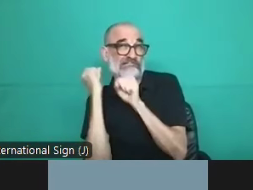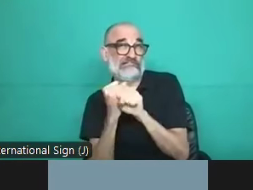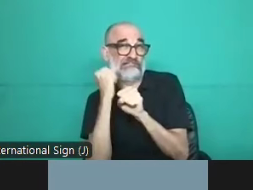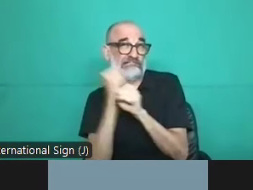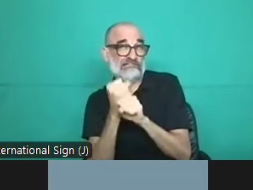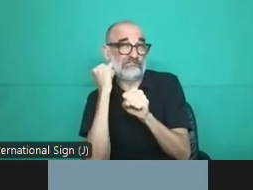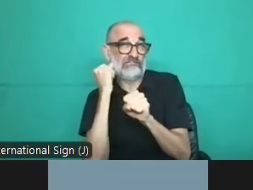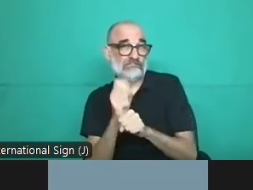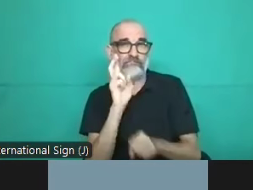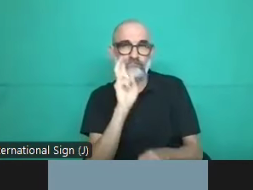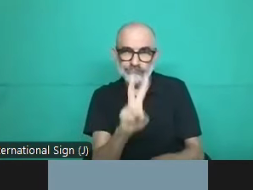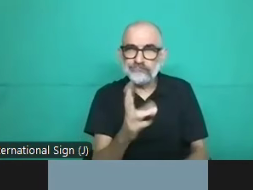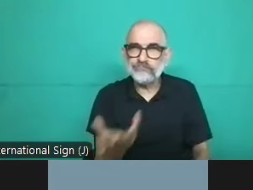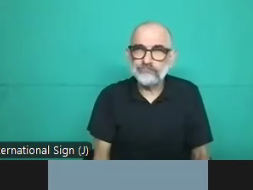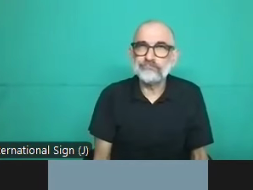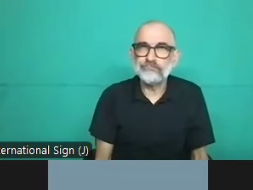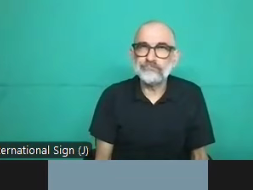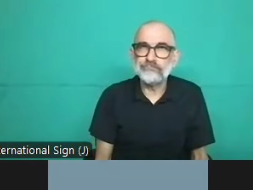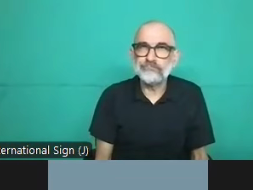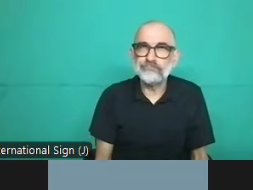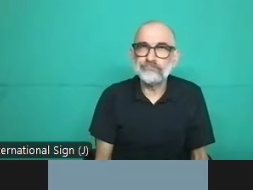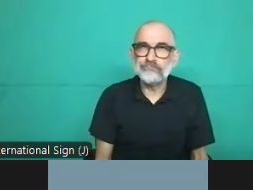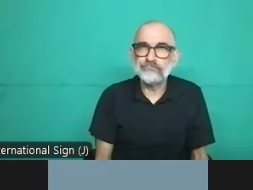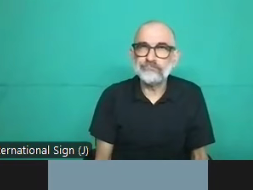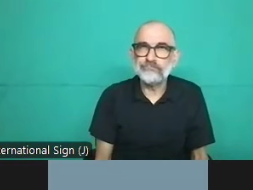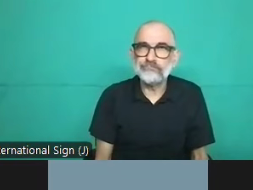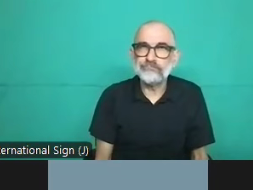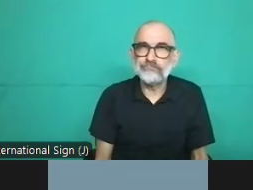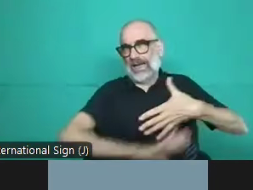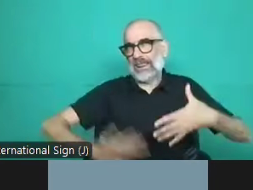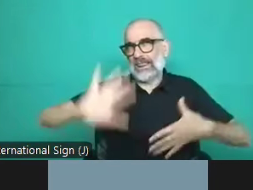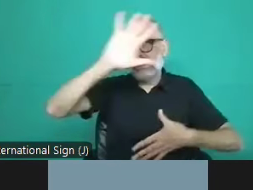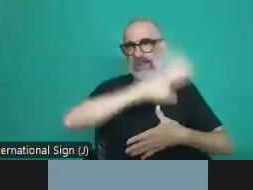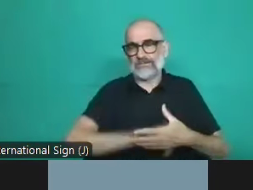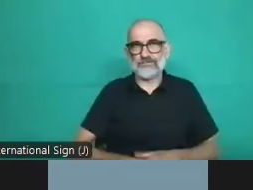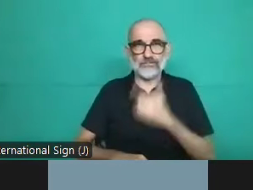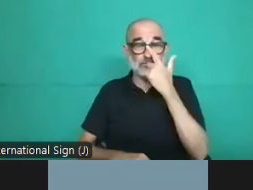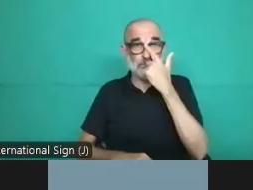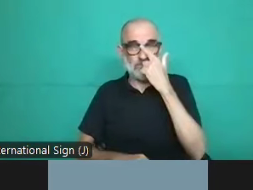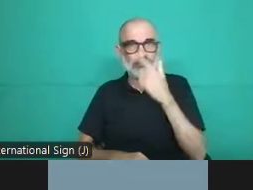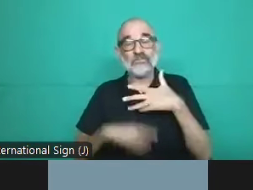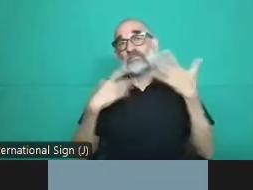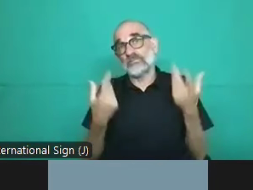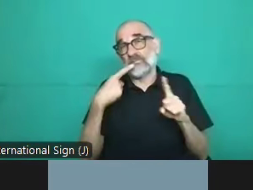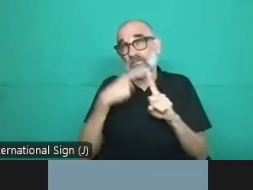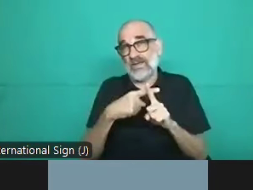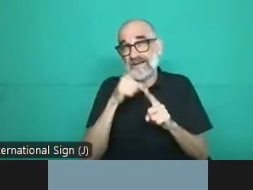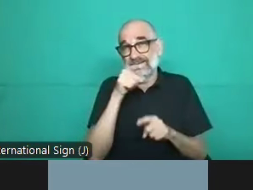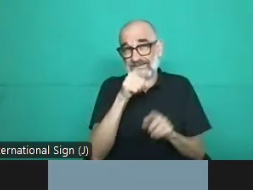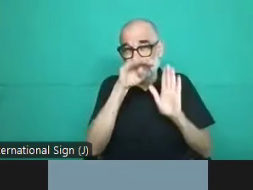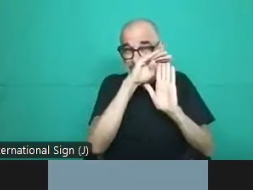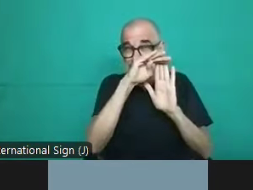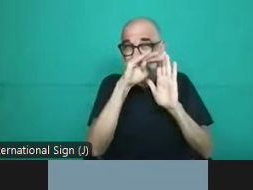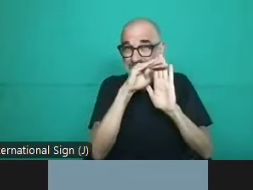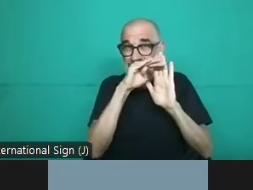ocorreu em muitas partes do nosso continente. Y estas condiciones de trabajo Essas inadecuadas condições de llevan a